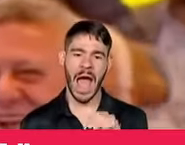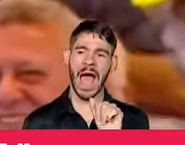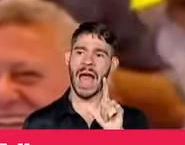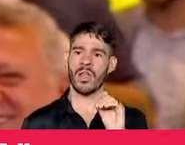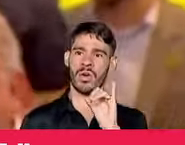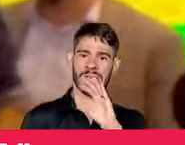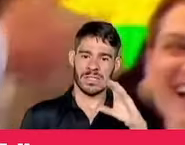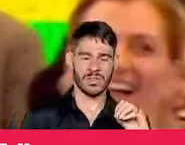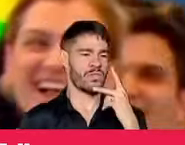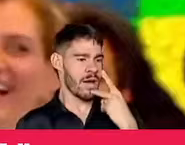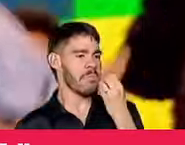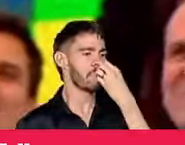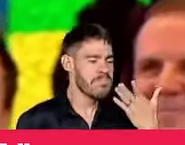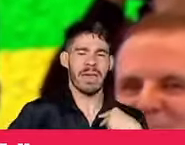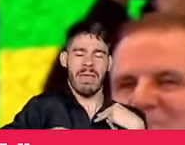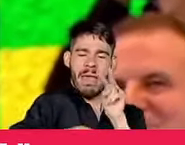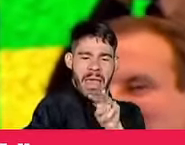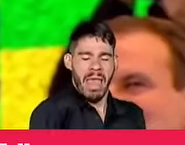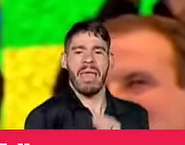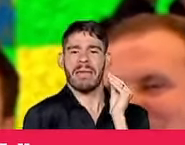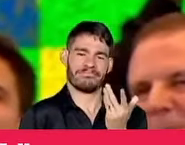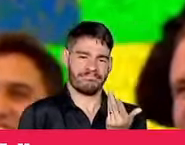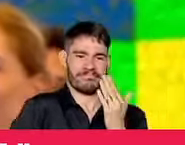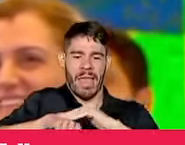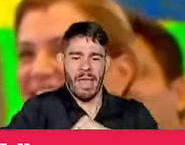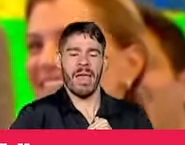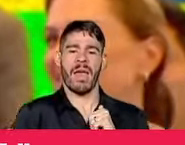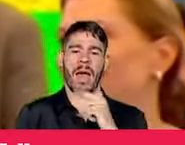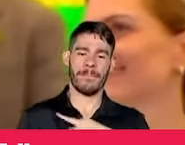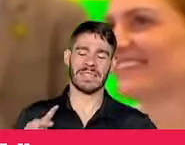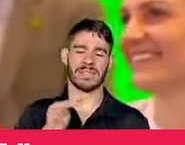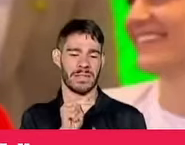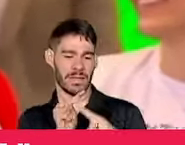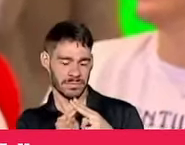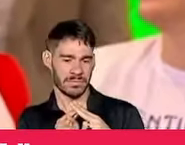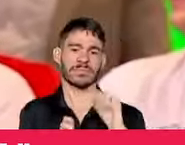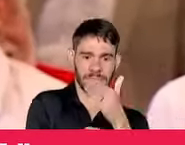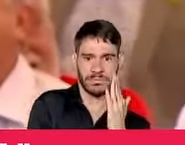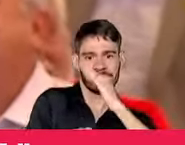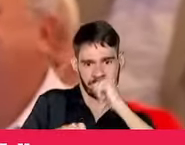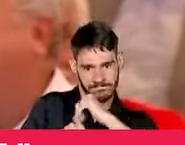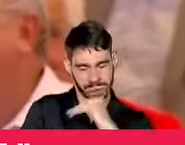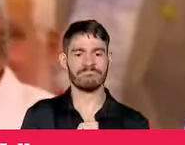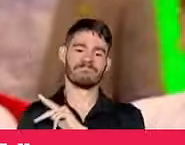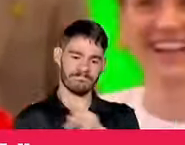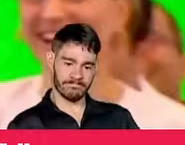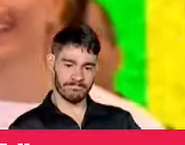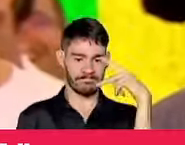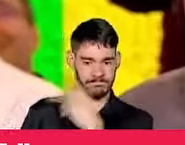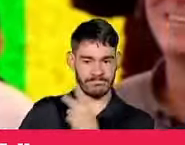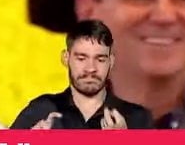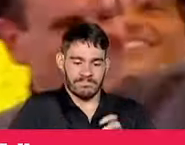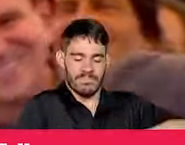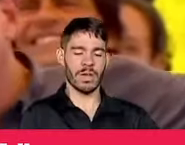Aloysio Mercadante, ele estava agradando a presidenta da Caixa do Brasil, já estava fazendo cafuné no presidente da Caixa Econômica Federal, já sentou